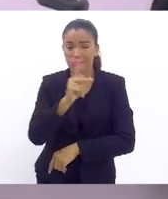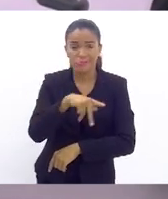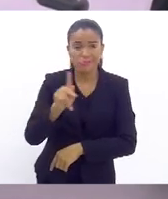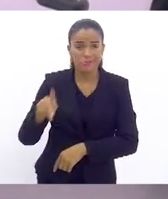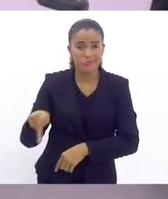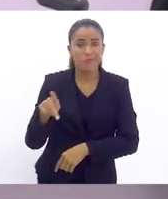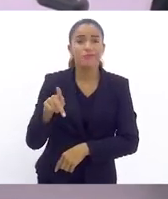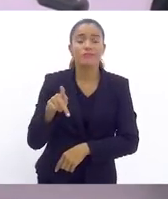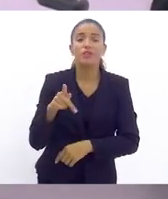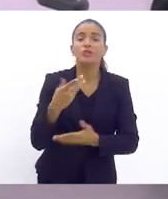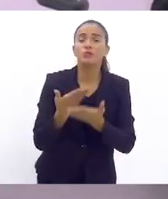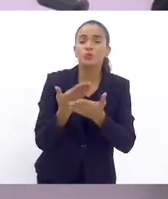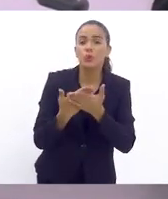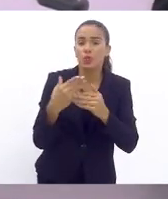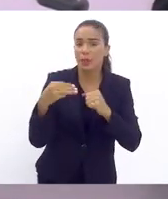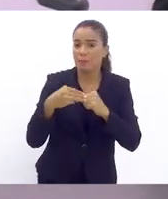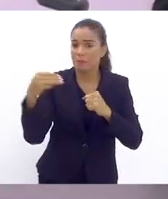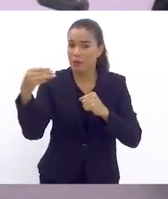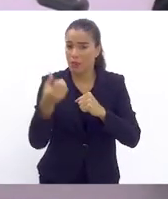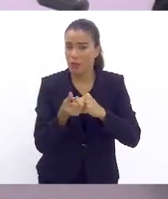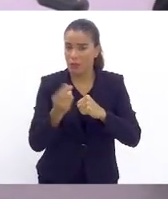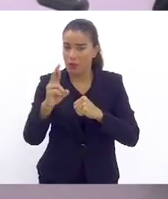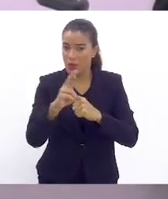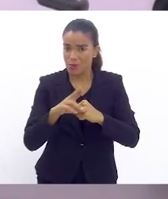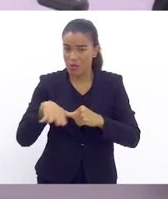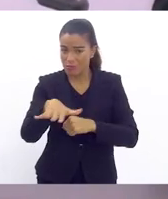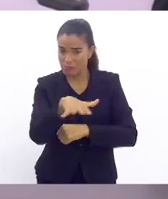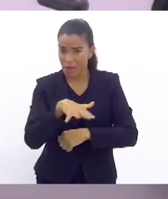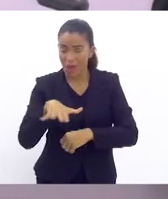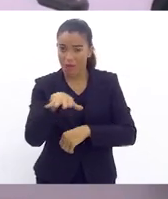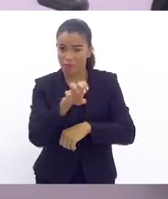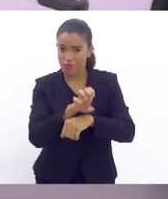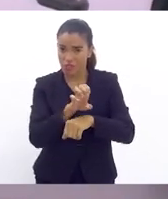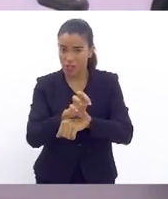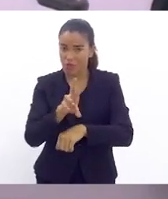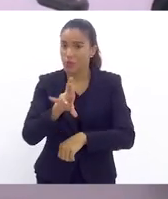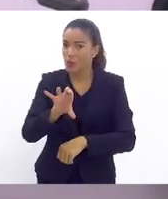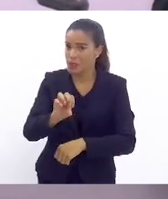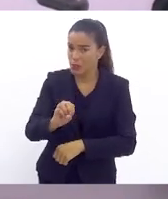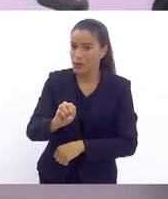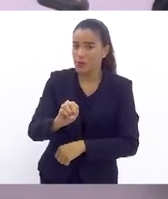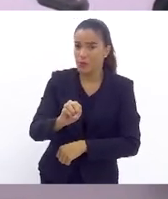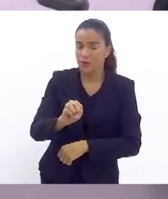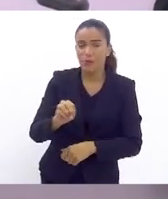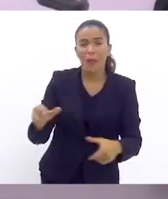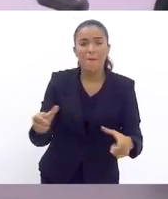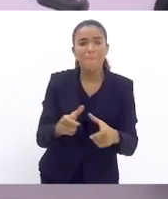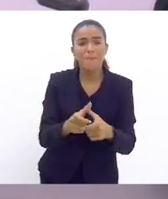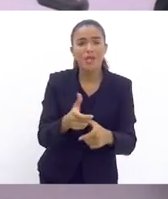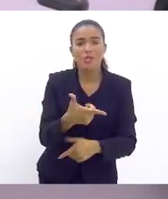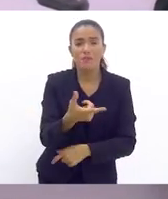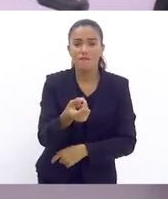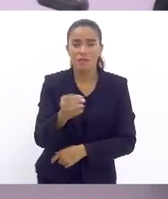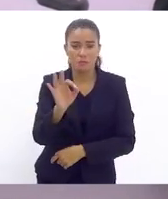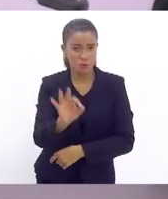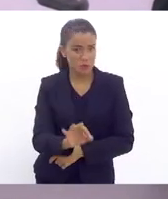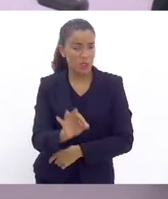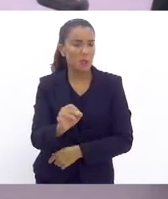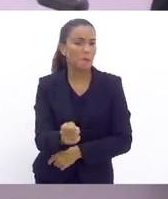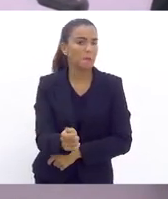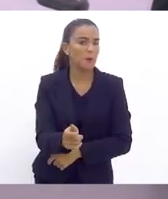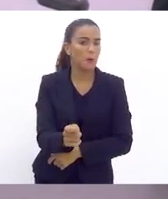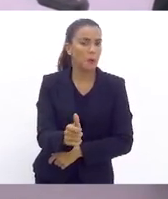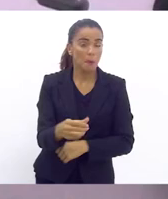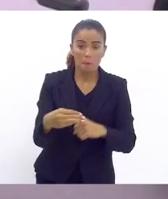que fazem mestrado e doutorado na rede do estado aqui do Rio de Janeiro que é menos de 20% é muito pouco no